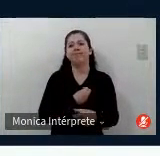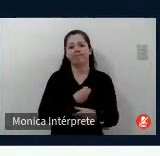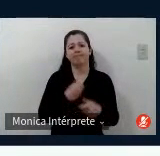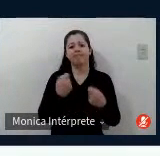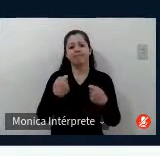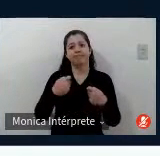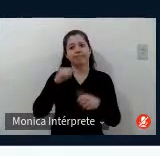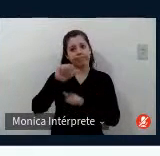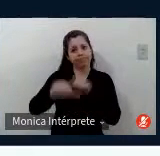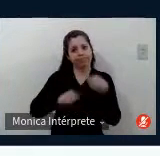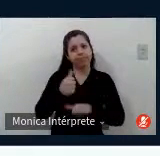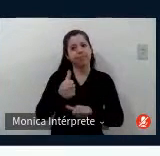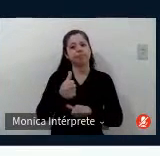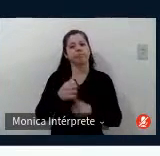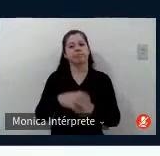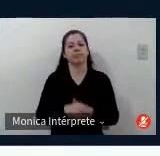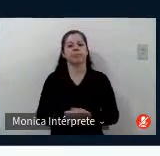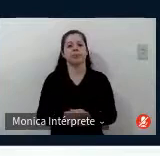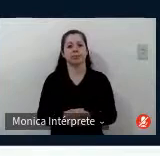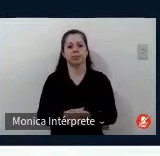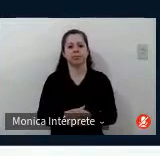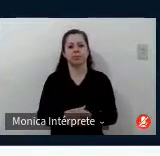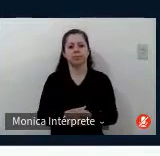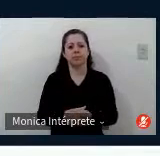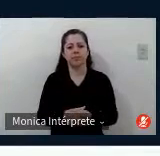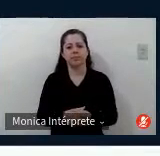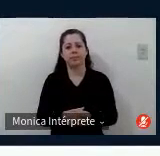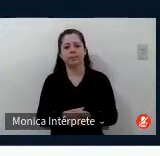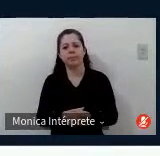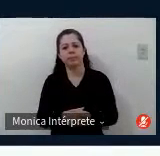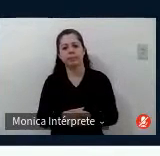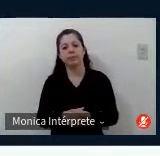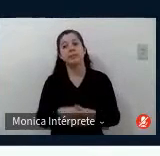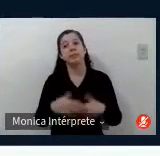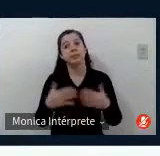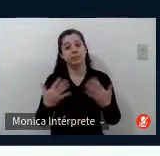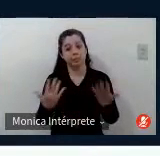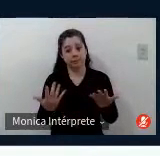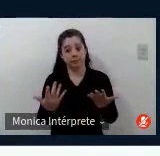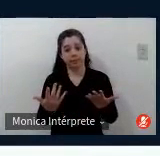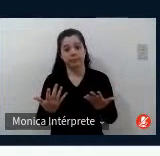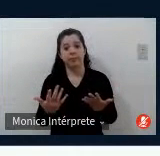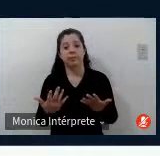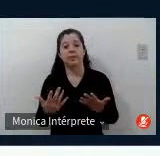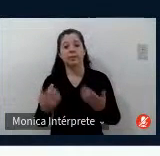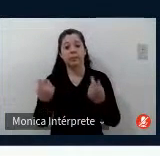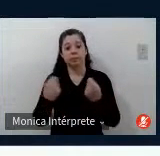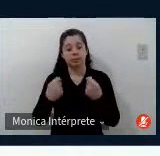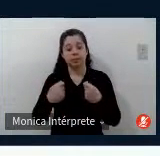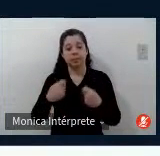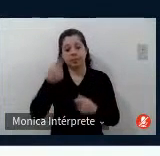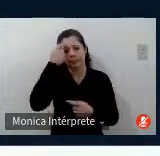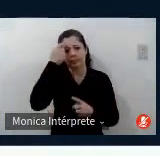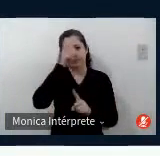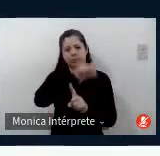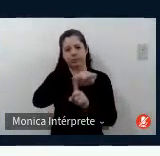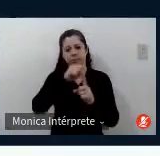está mais de acordo, né? E isso se revela num projeto de sociedade e Estado. Pode passar.